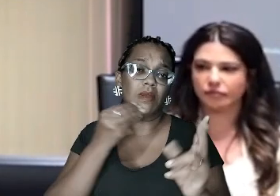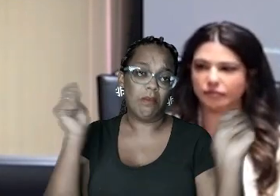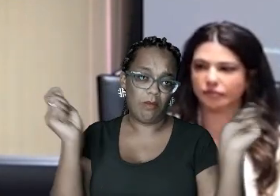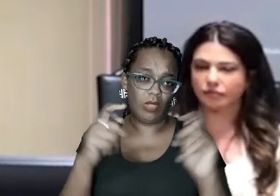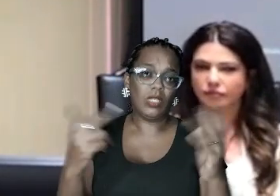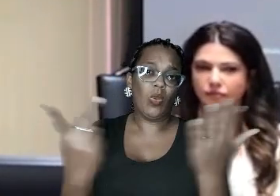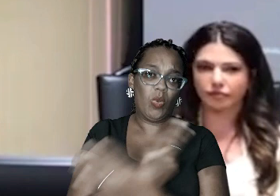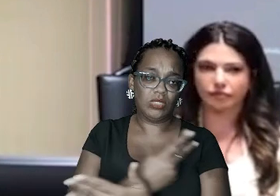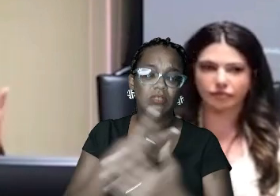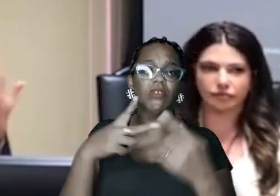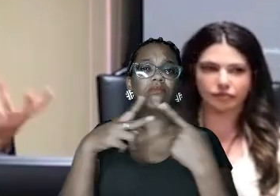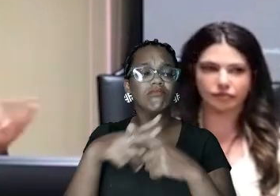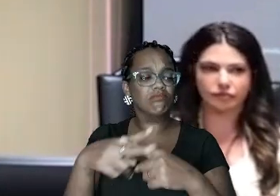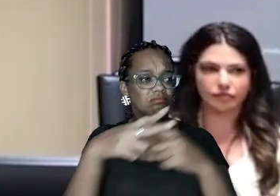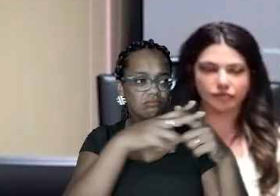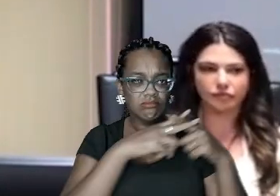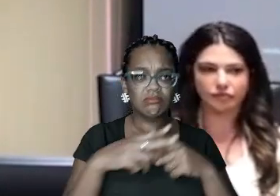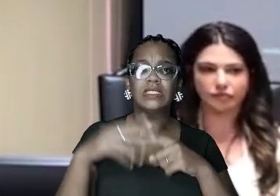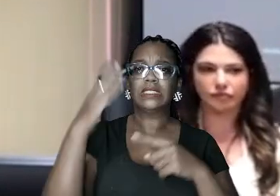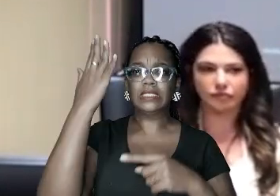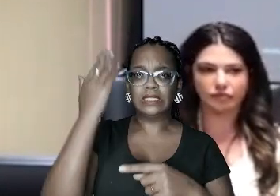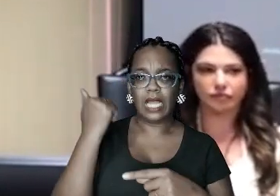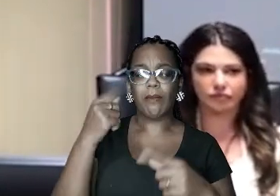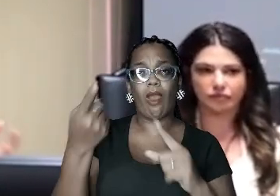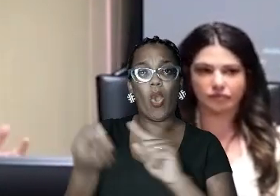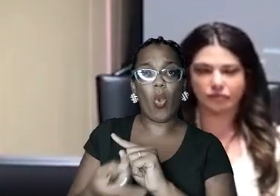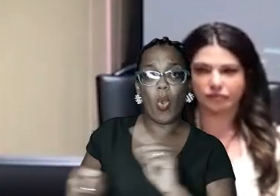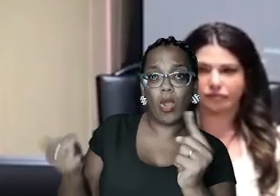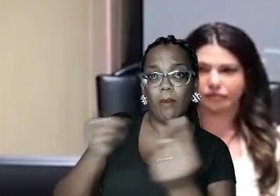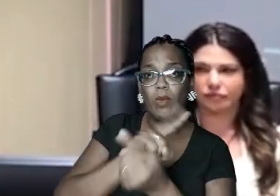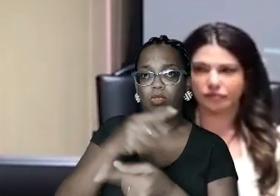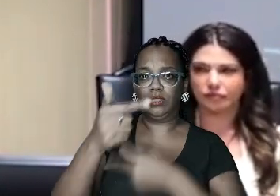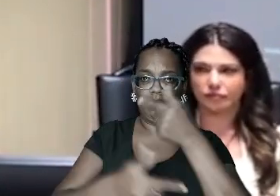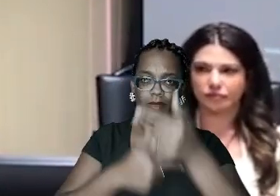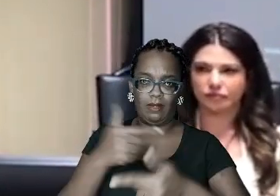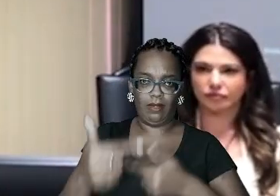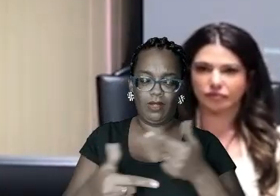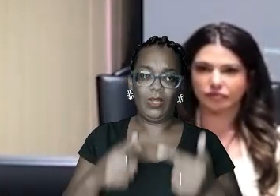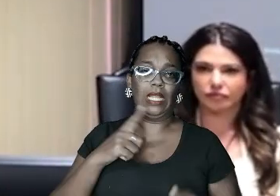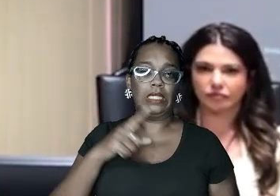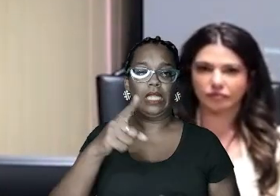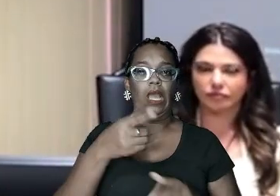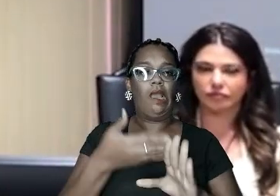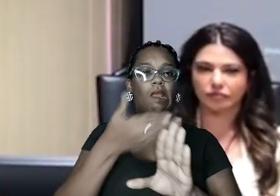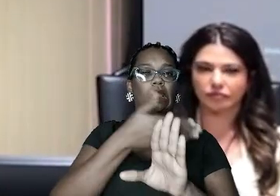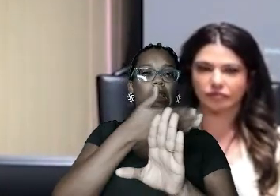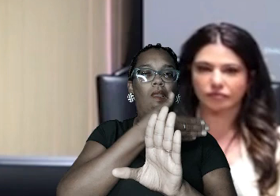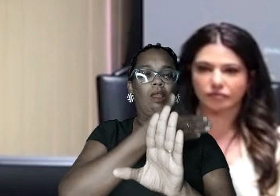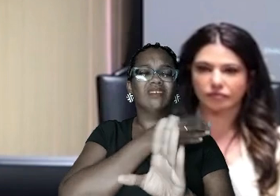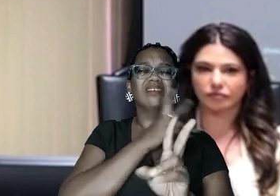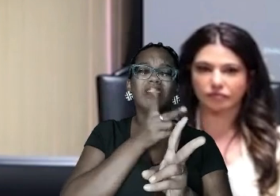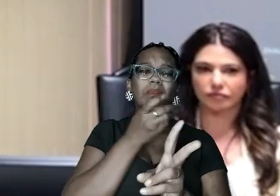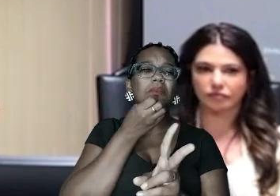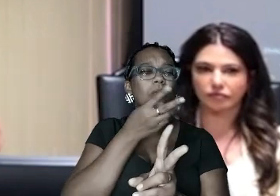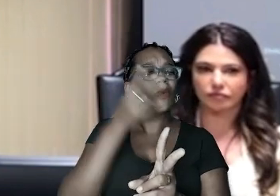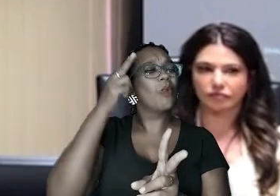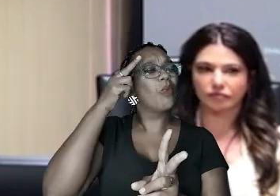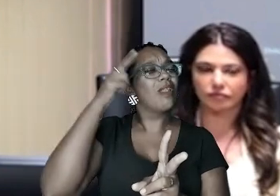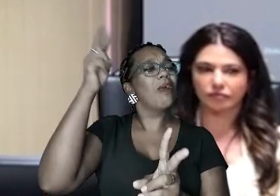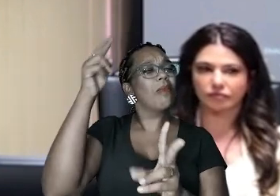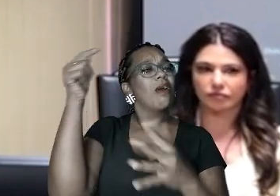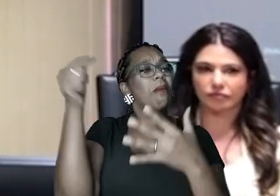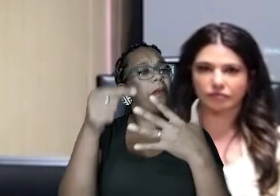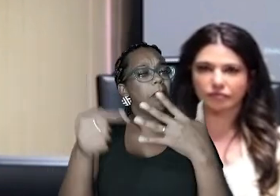em algum procedimento sempre poderá ocorrer já reformar se perde nós sabemos que é o oposto nessa Seara né a gente tem lá e